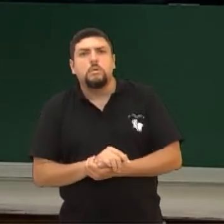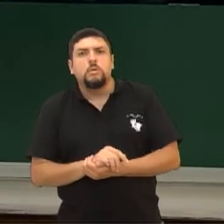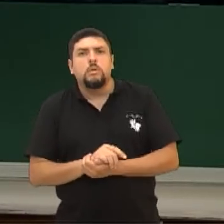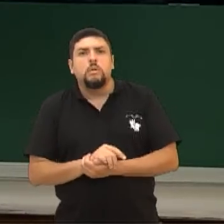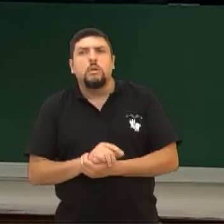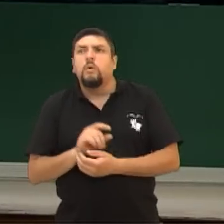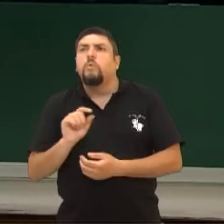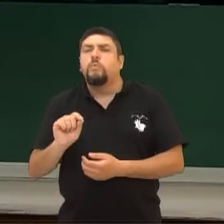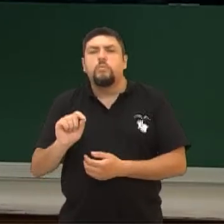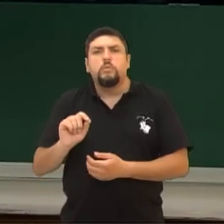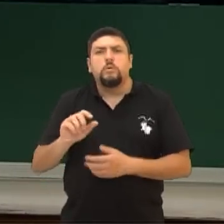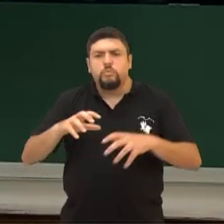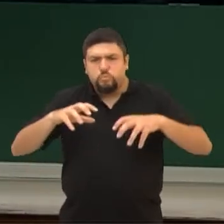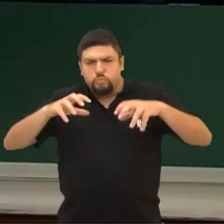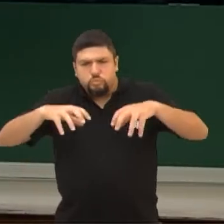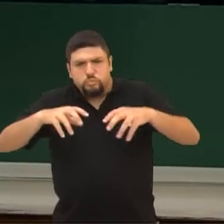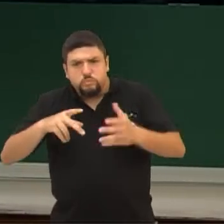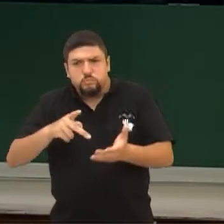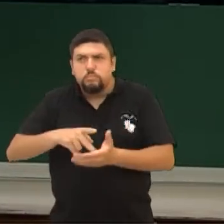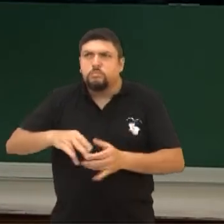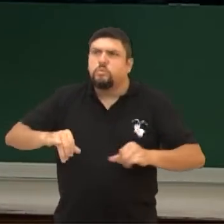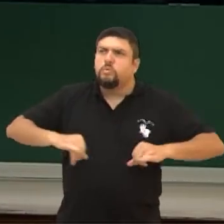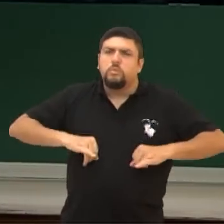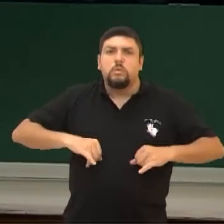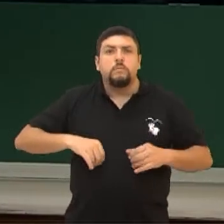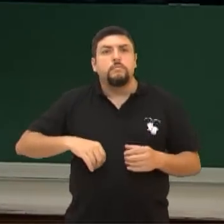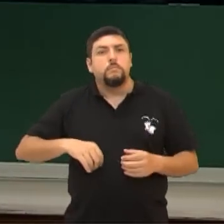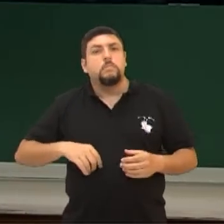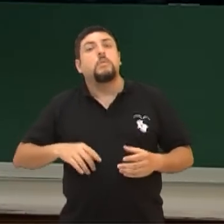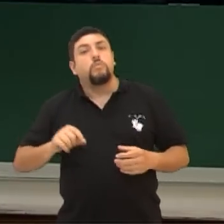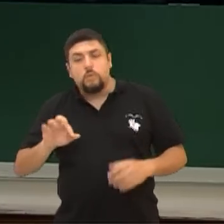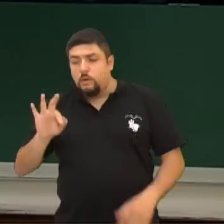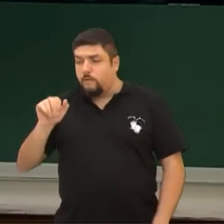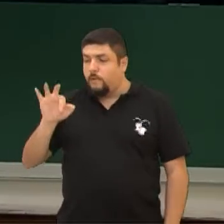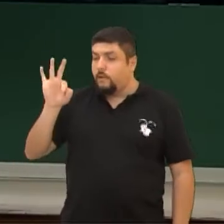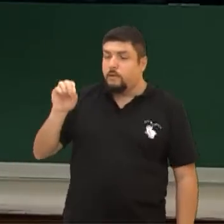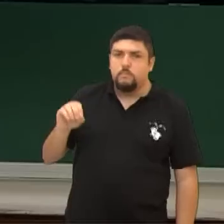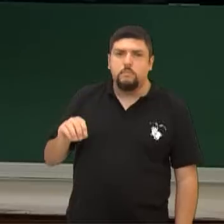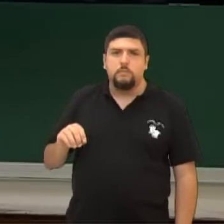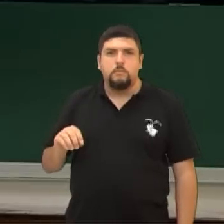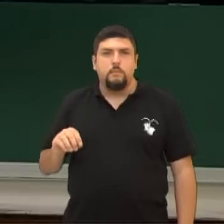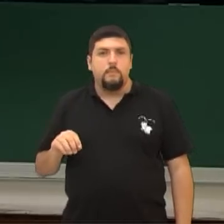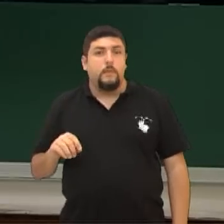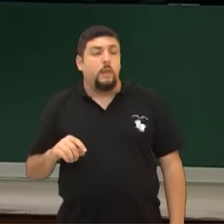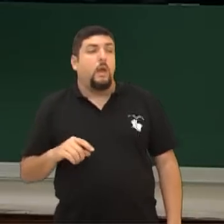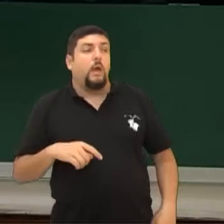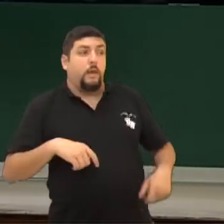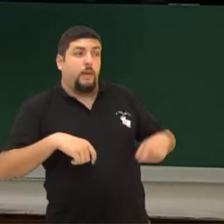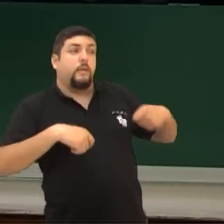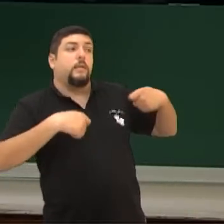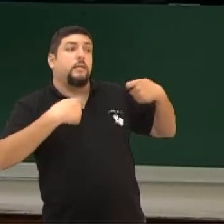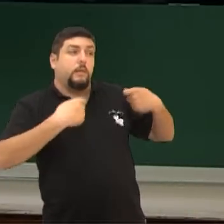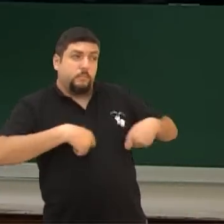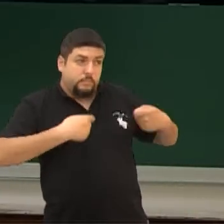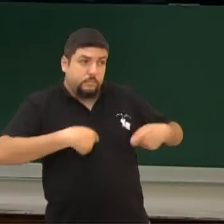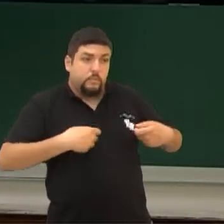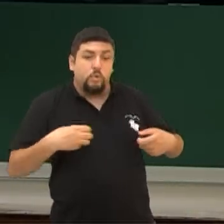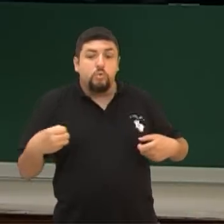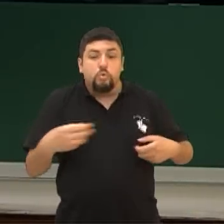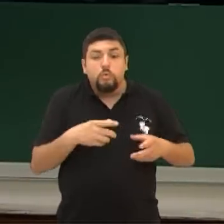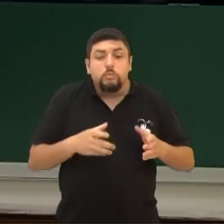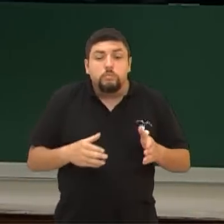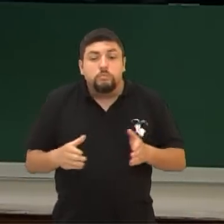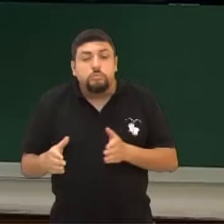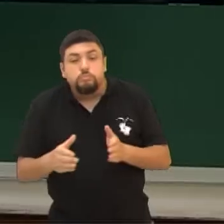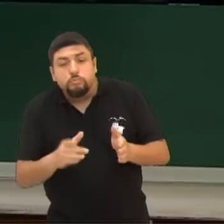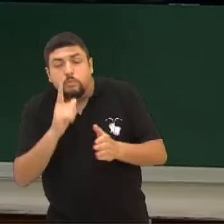grandes fatores que estamos passando. É um fato. Agora, quando ele diz, precisamos de novos mananciais, novas fontes de